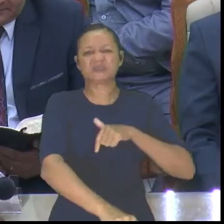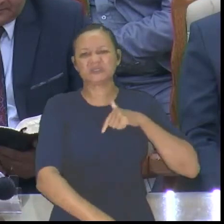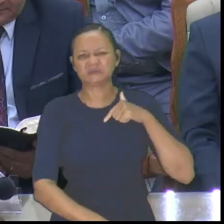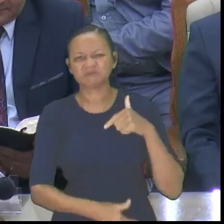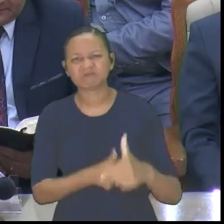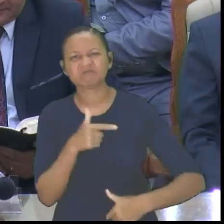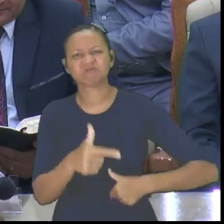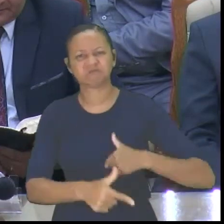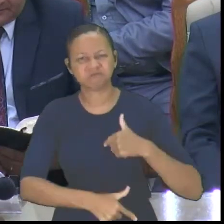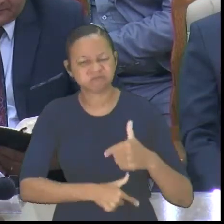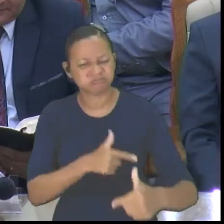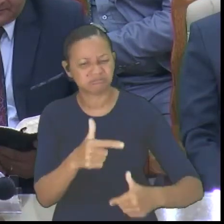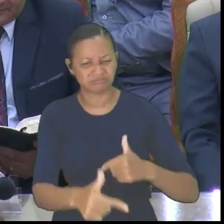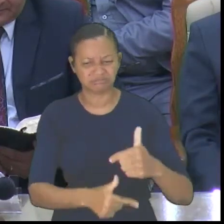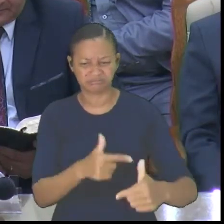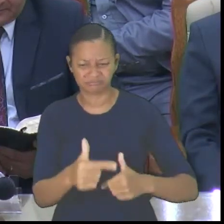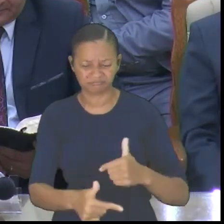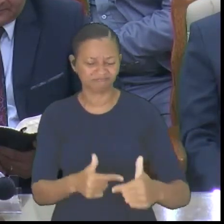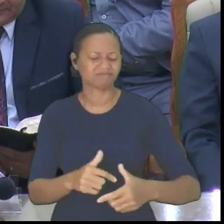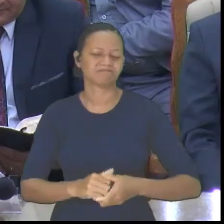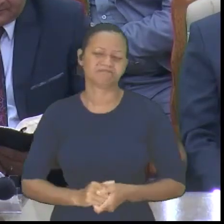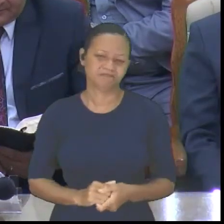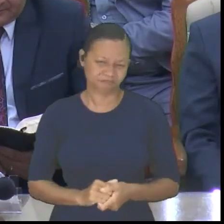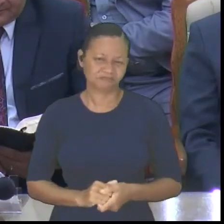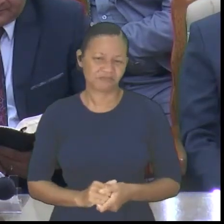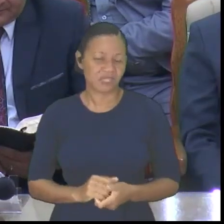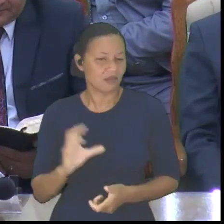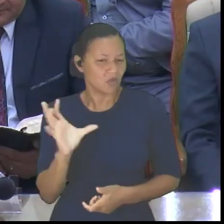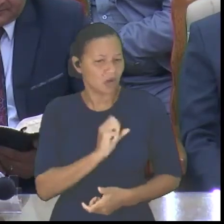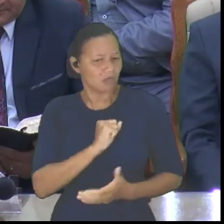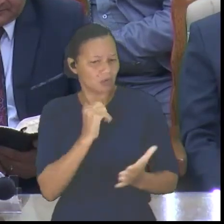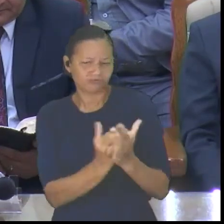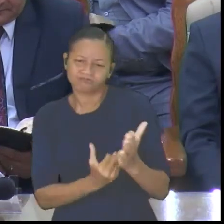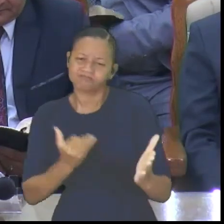ainda que, amando-vos cada vez mais,